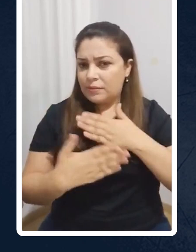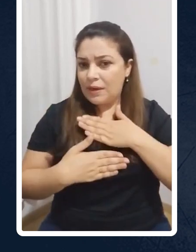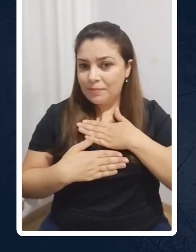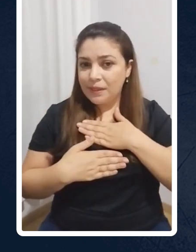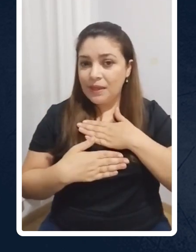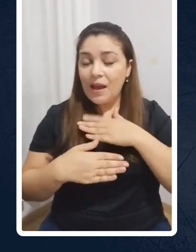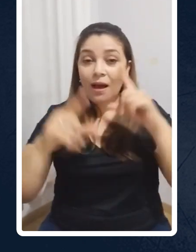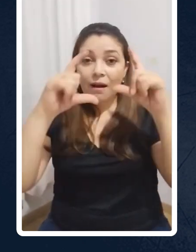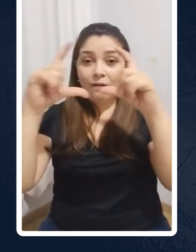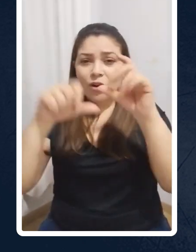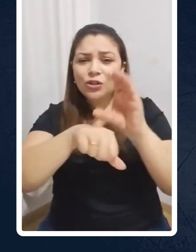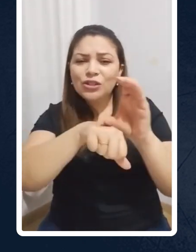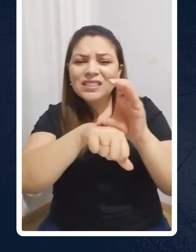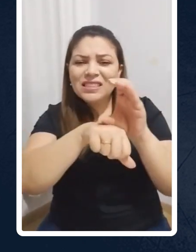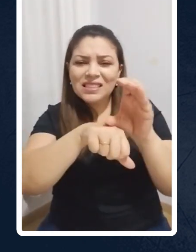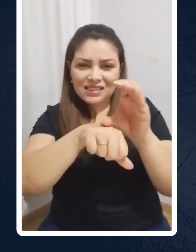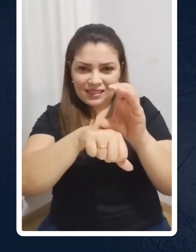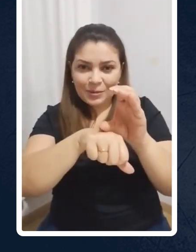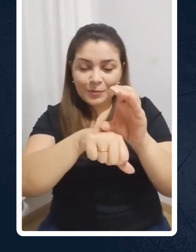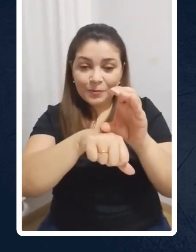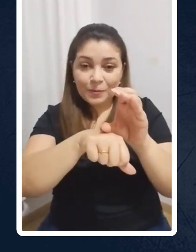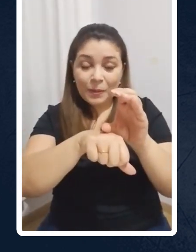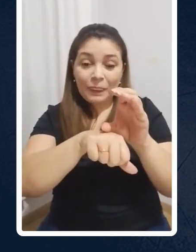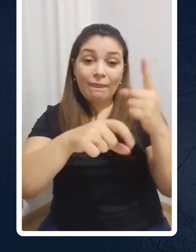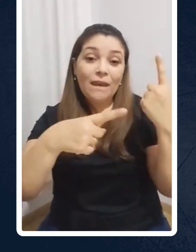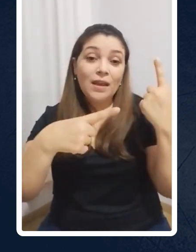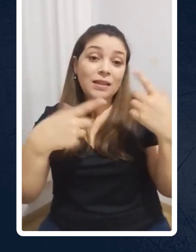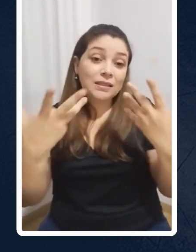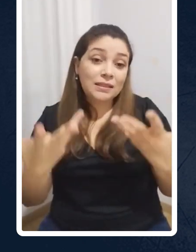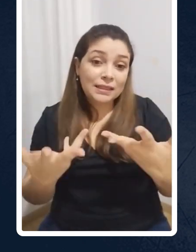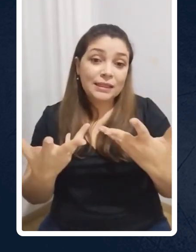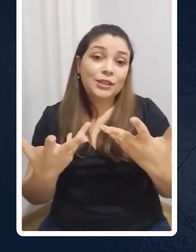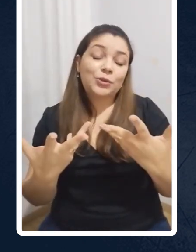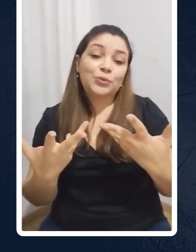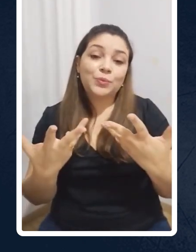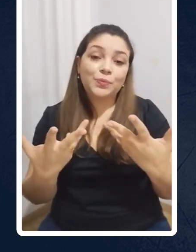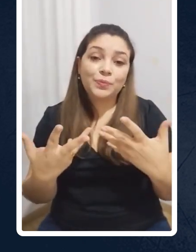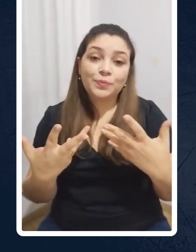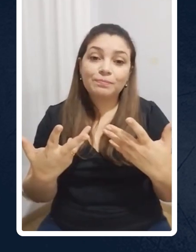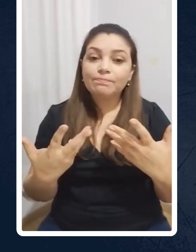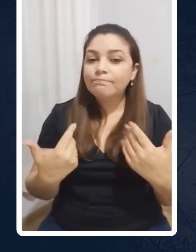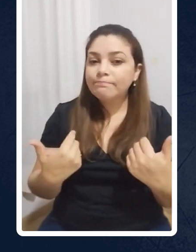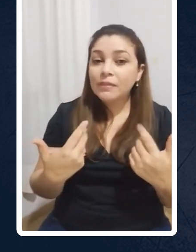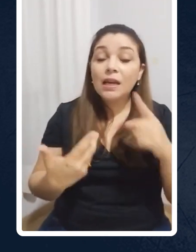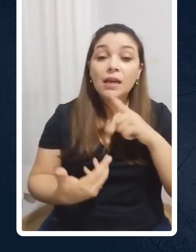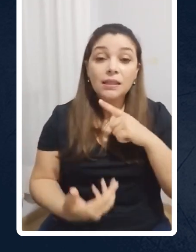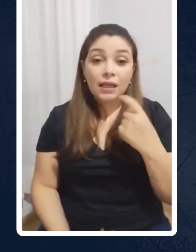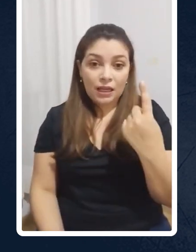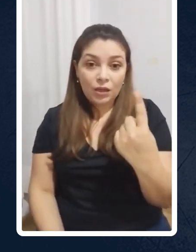cinza. Eles não autorizam que eu clique. Mas assim, tem uma mãe que